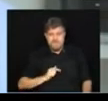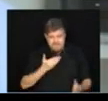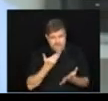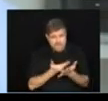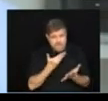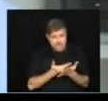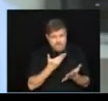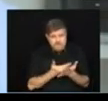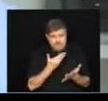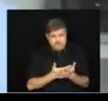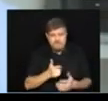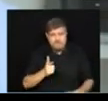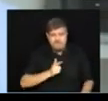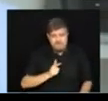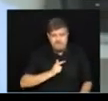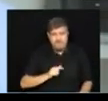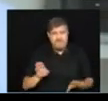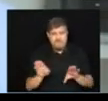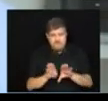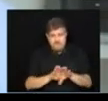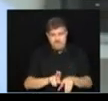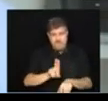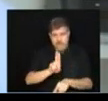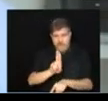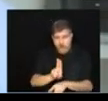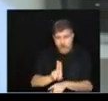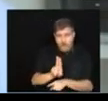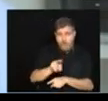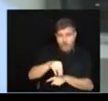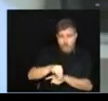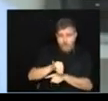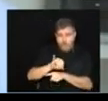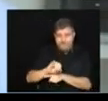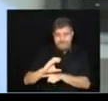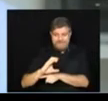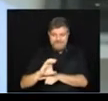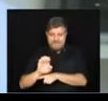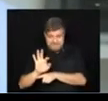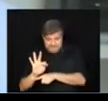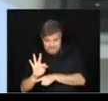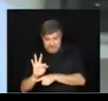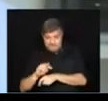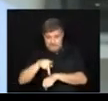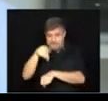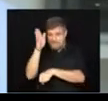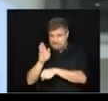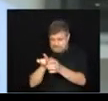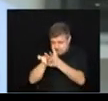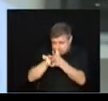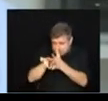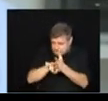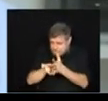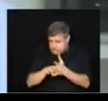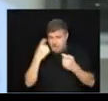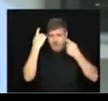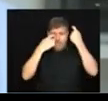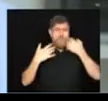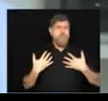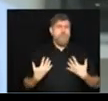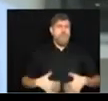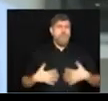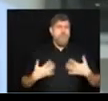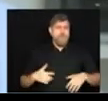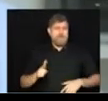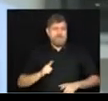da FAO. A Unicef fez um estudo no Brasil onde realmente está preocupado porque está aumentando